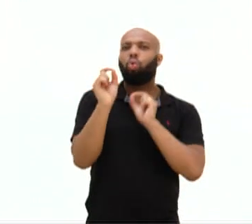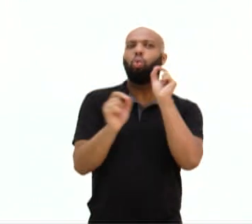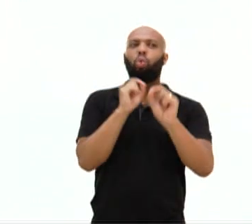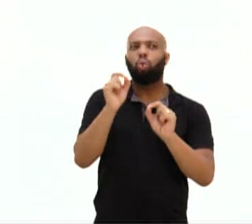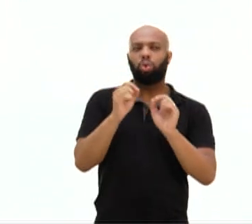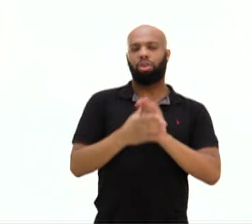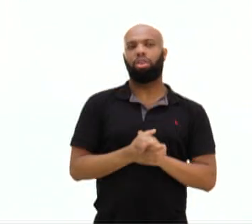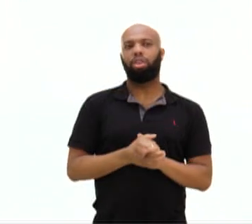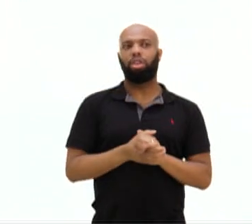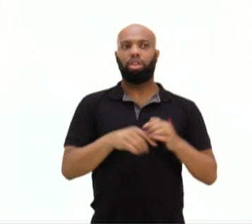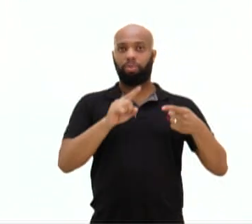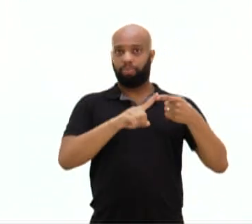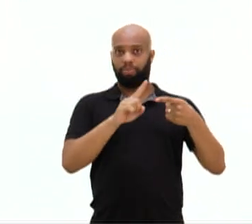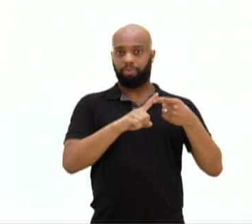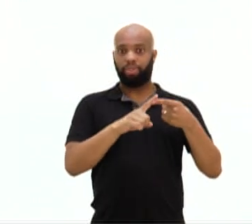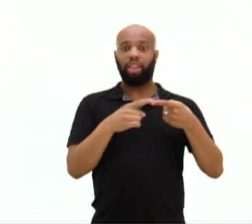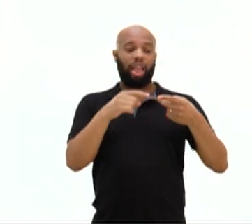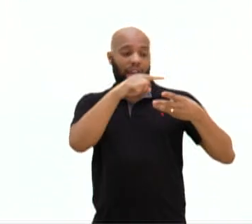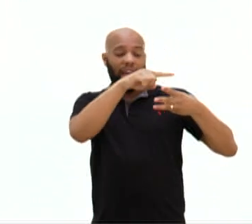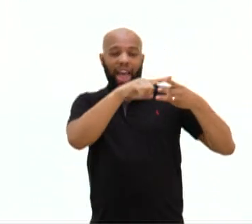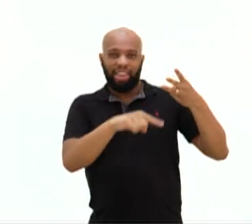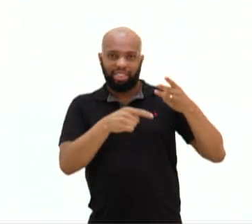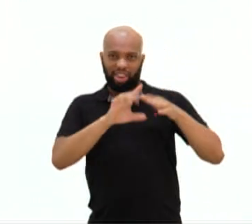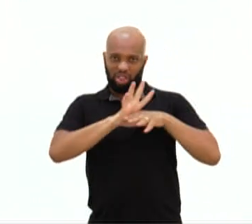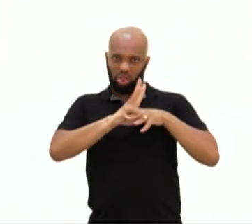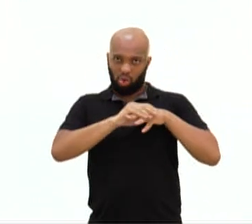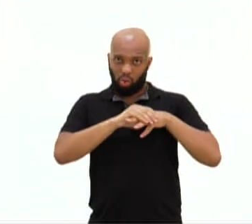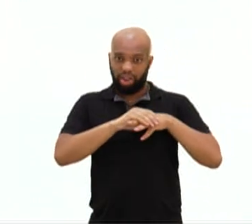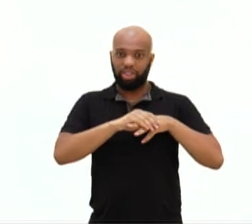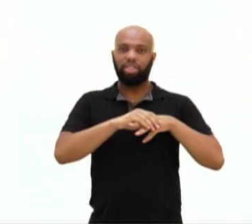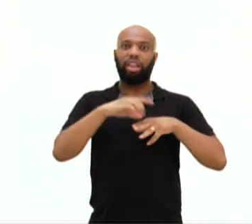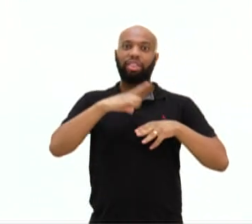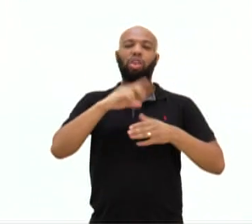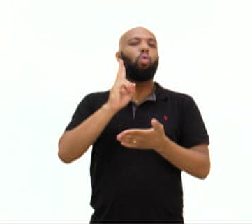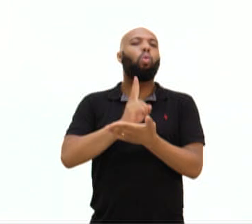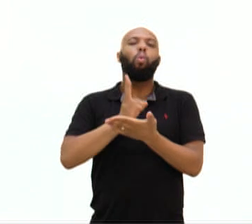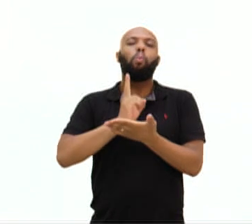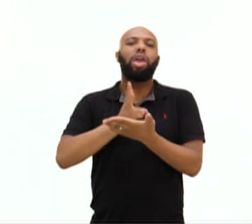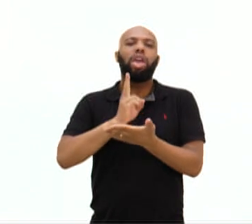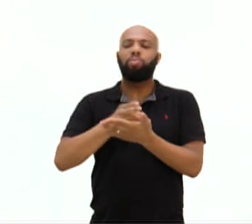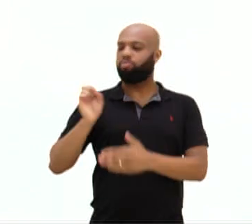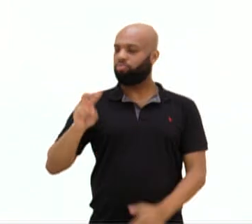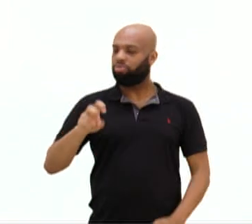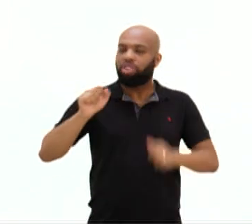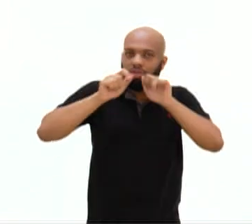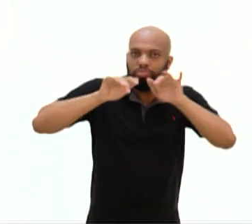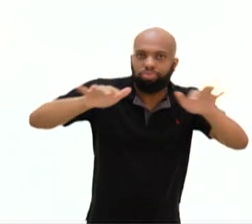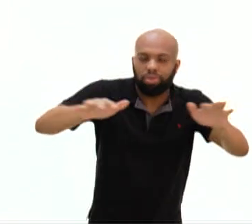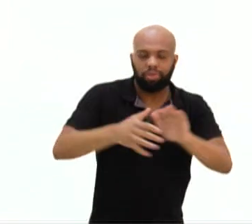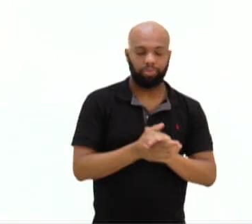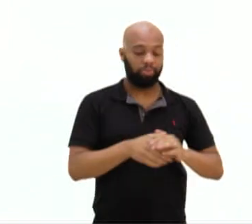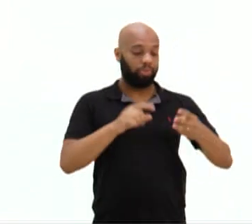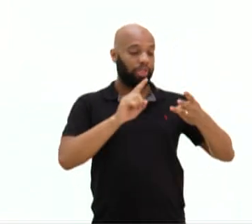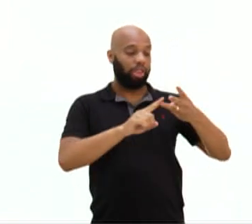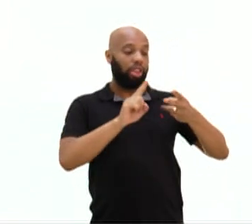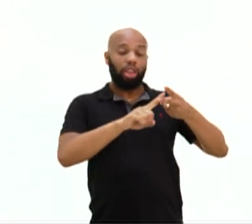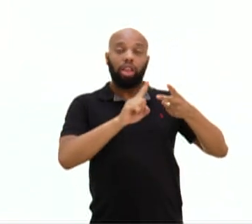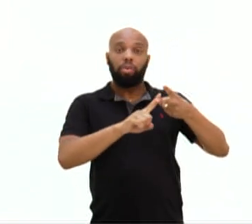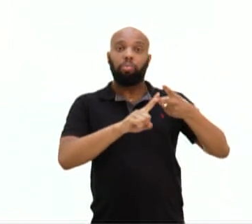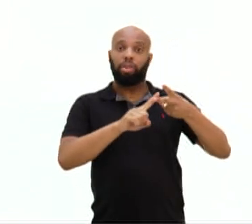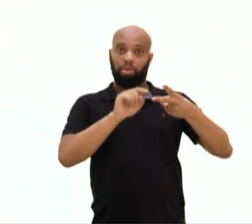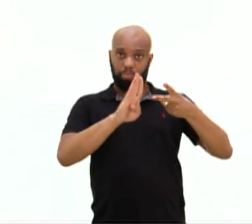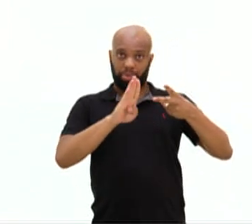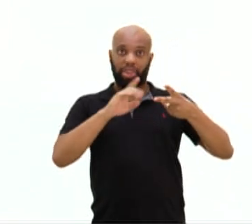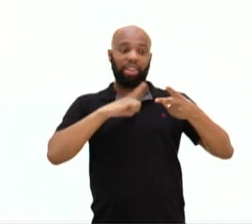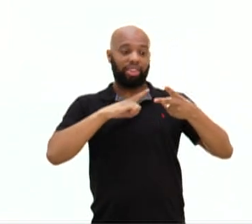fato de: letra A, as 3 doenças apresentarem o mesmo agente etiológico. B, as 3 doenças